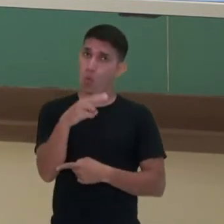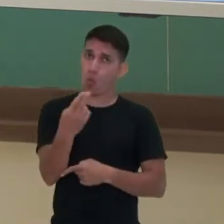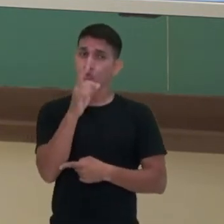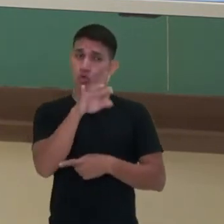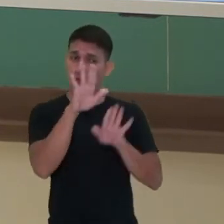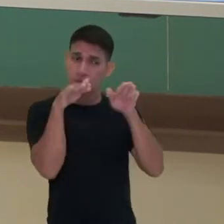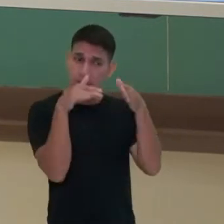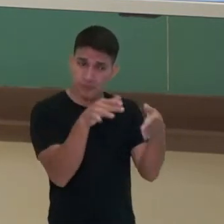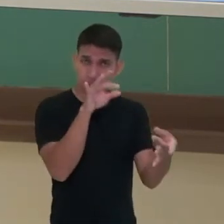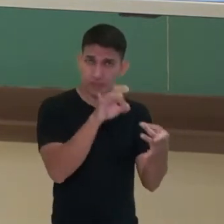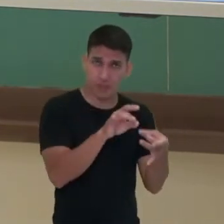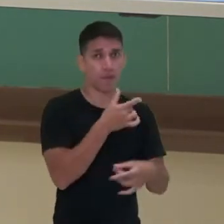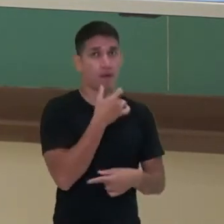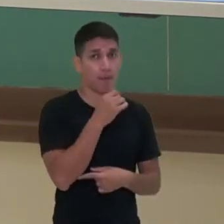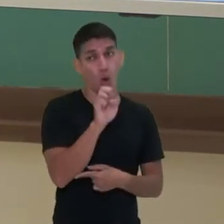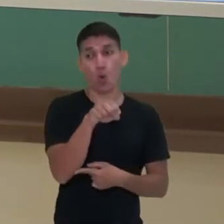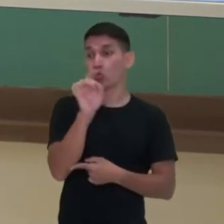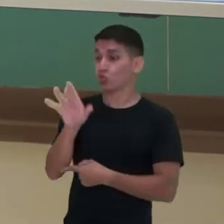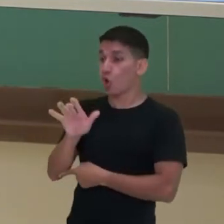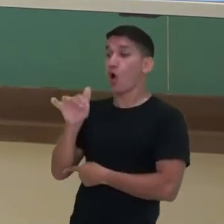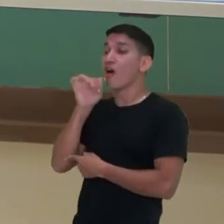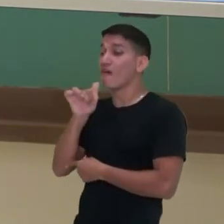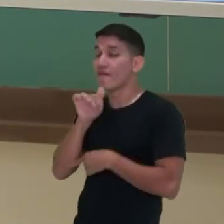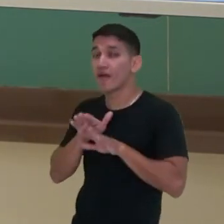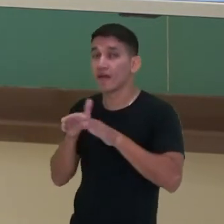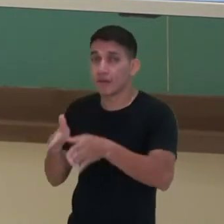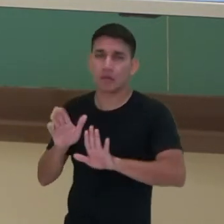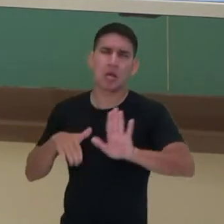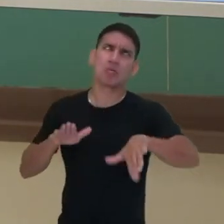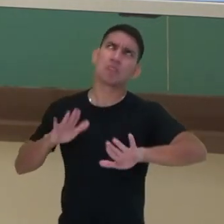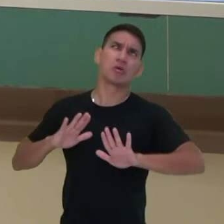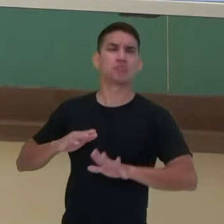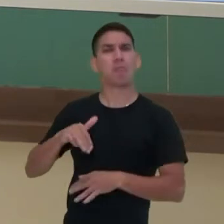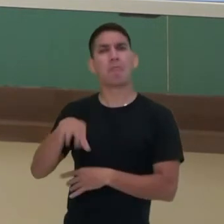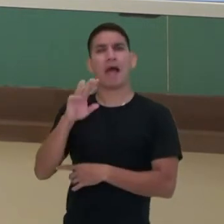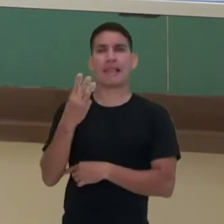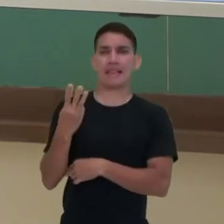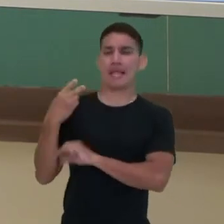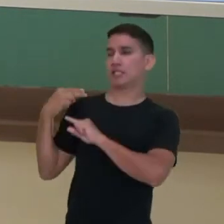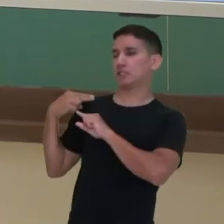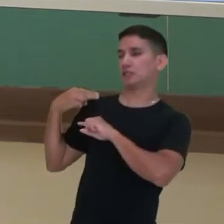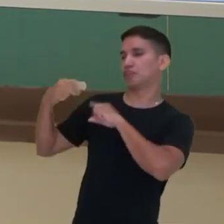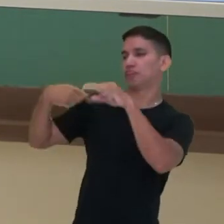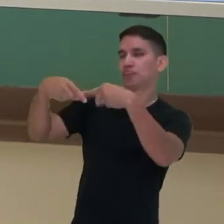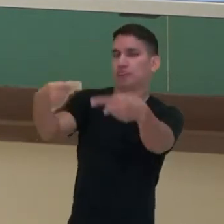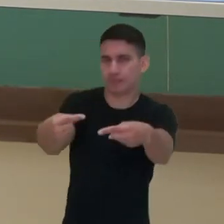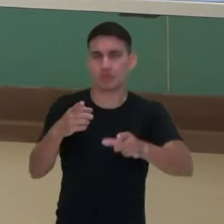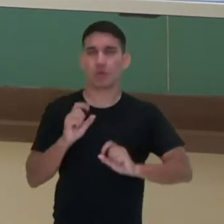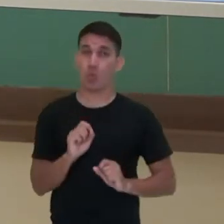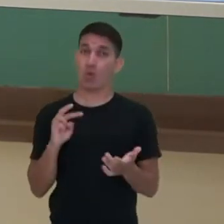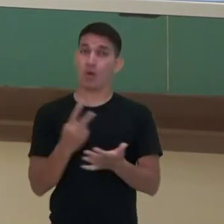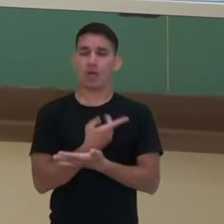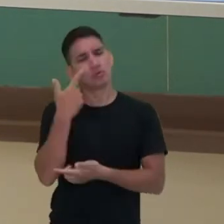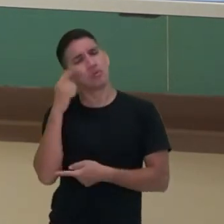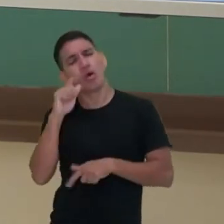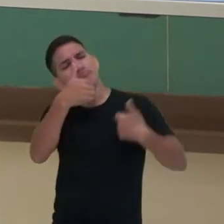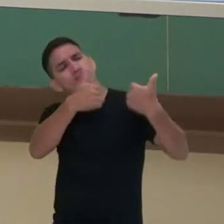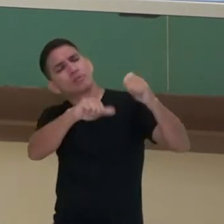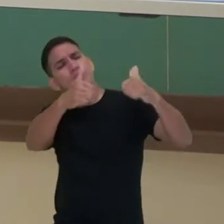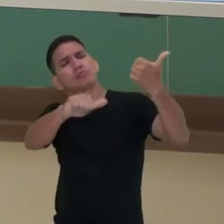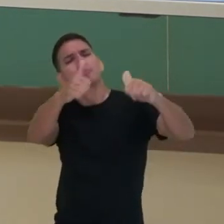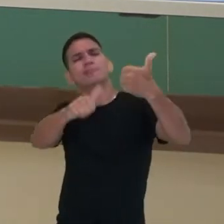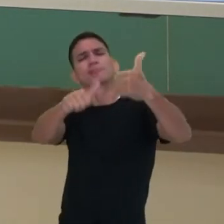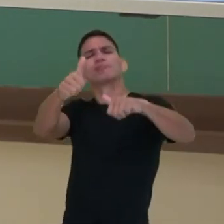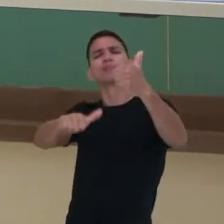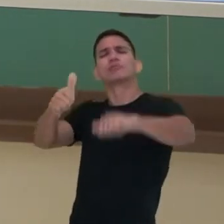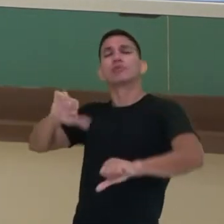em machos e somente em fêmeas, ao longo de pelo menos mais de 3 gerações, tá? Porque a gente às vezes analisa ali, coincidentemente, às vezes